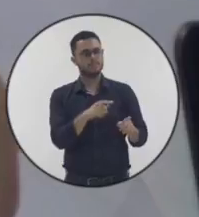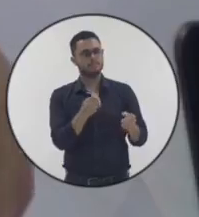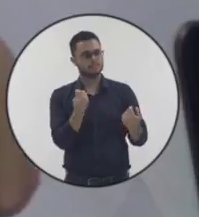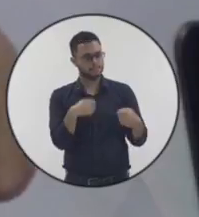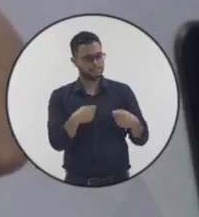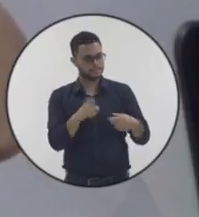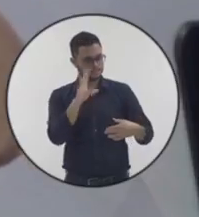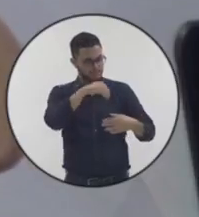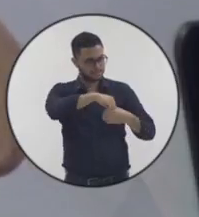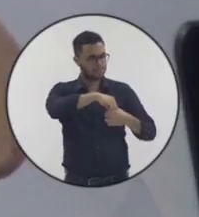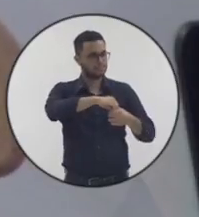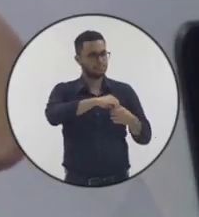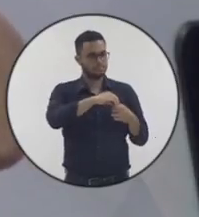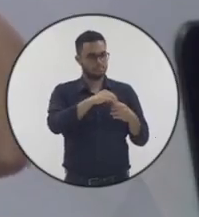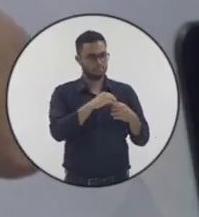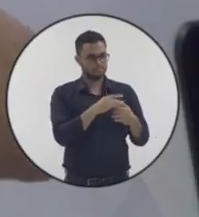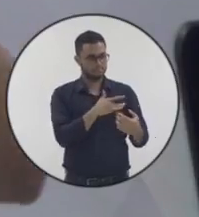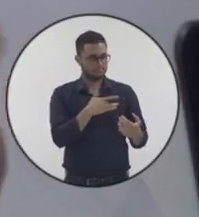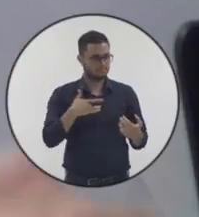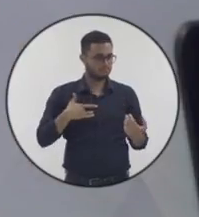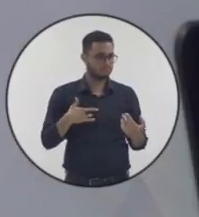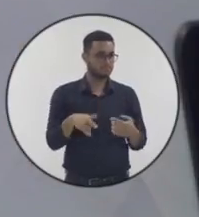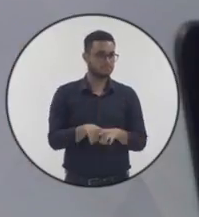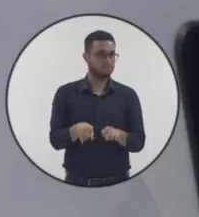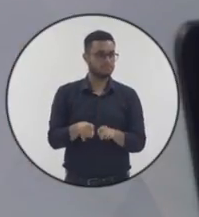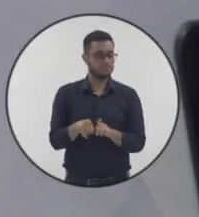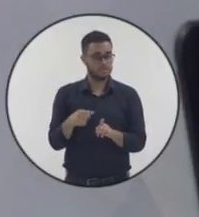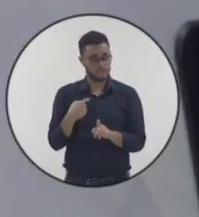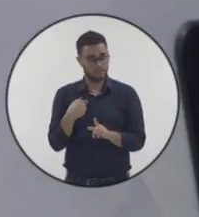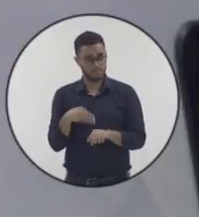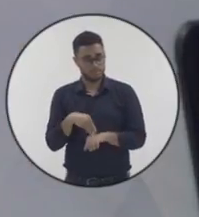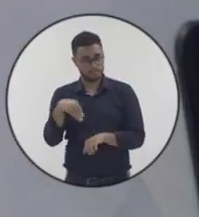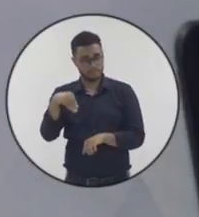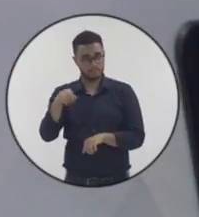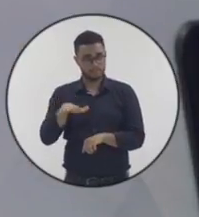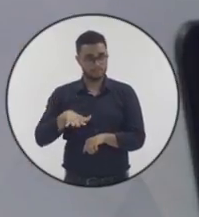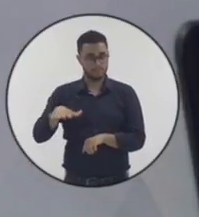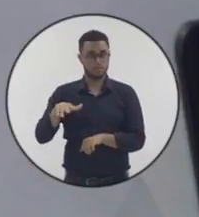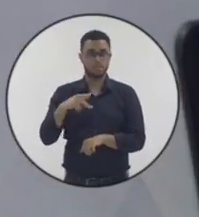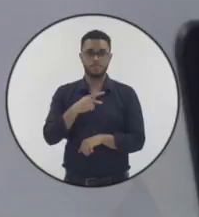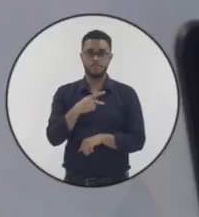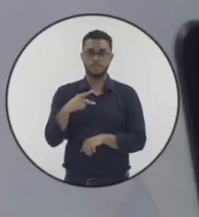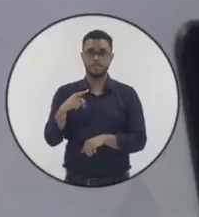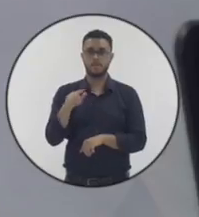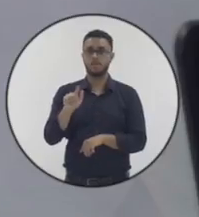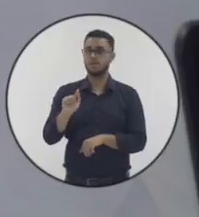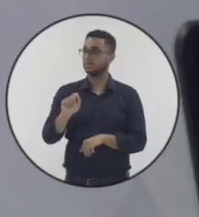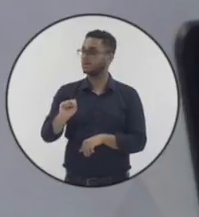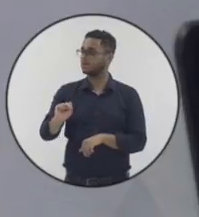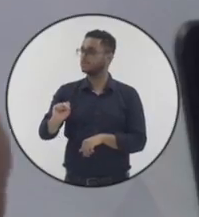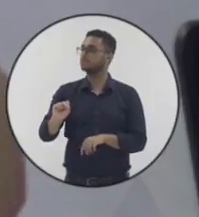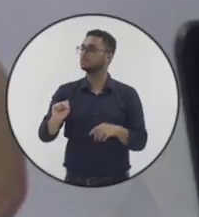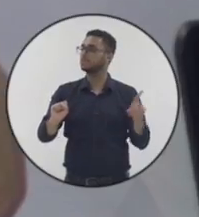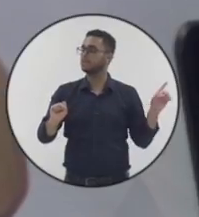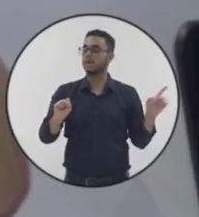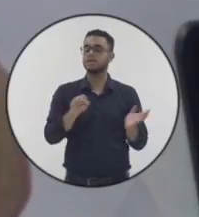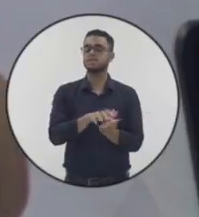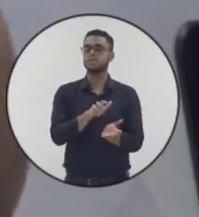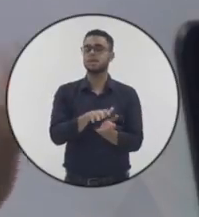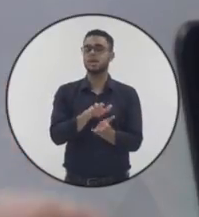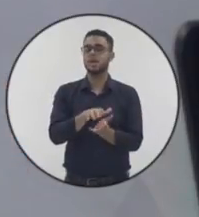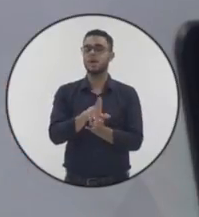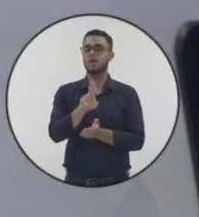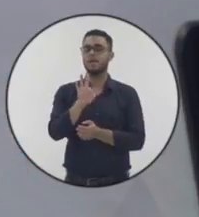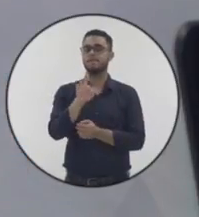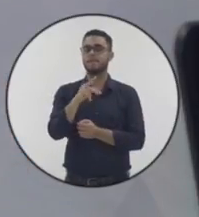saúde, né, e, de alguma maneira, enquanto mestranda do Programa de Pós-Graduação de Saúde Coletiva da Universidade Federal de Pernambuco,